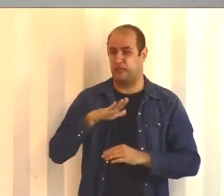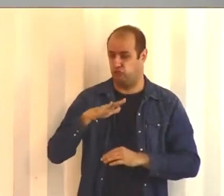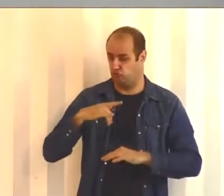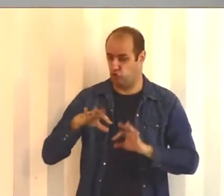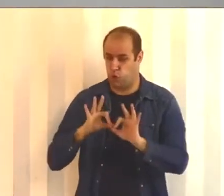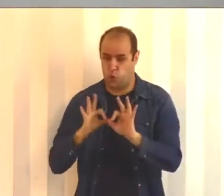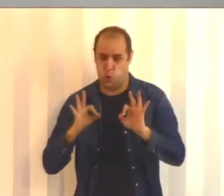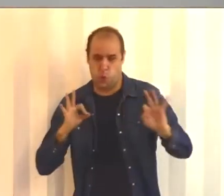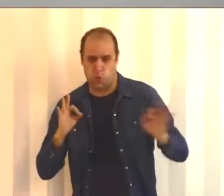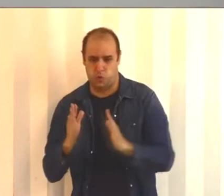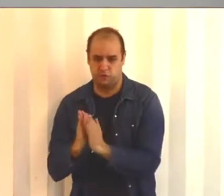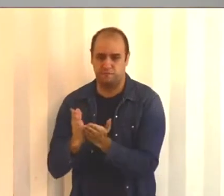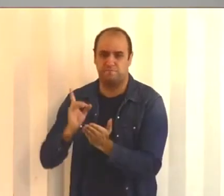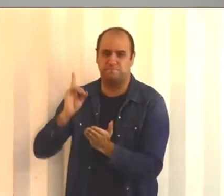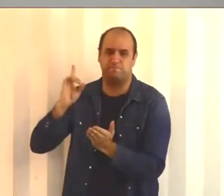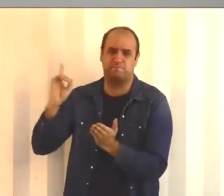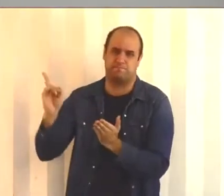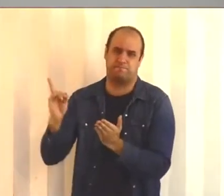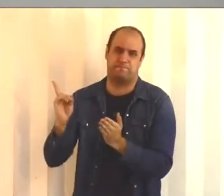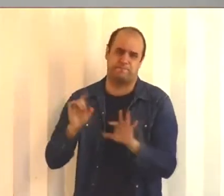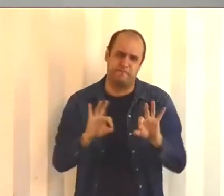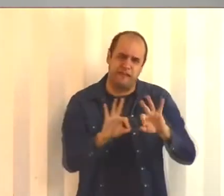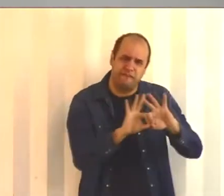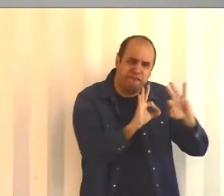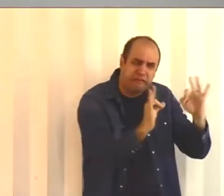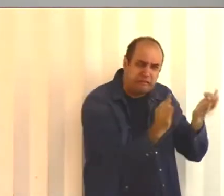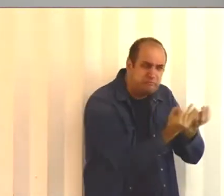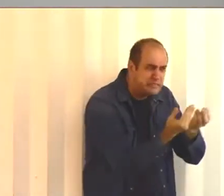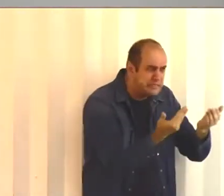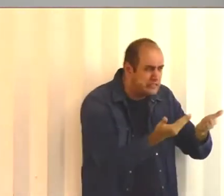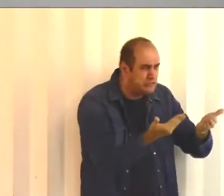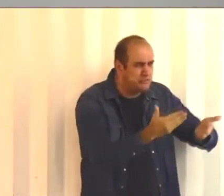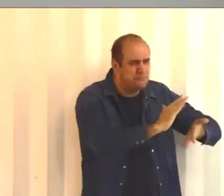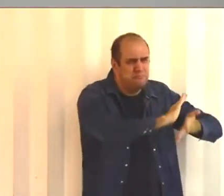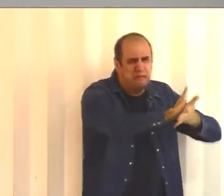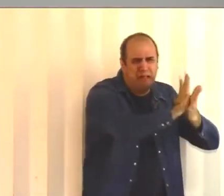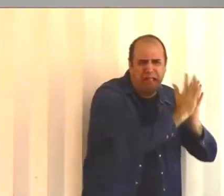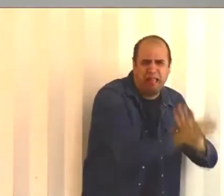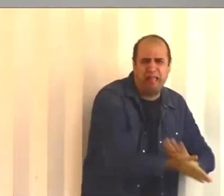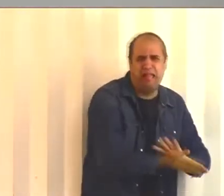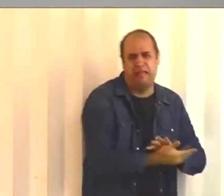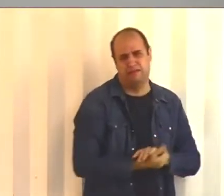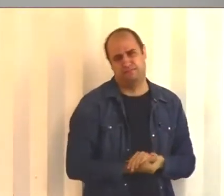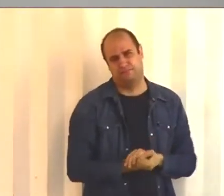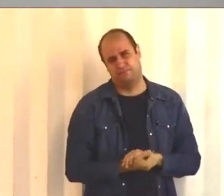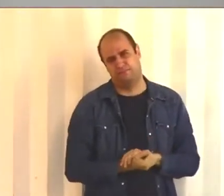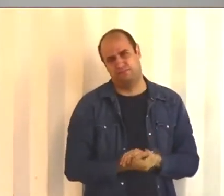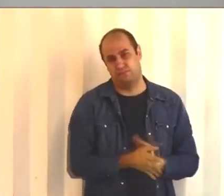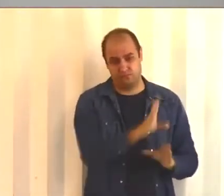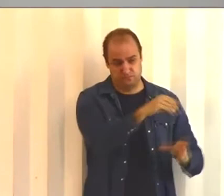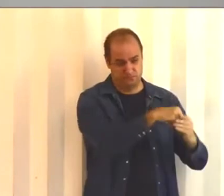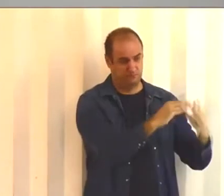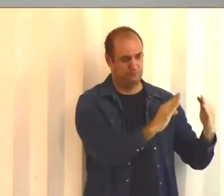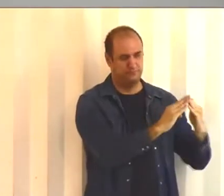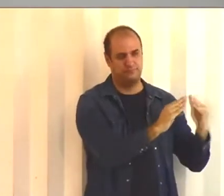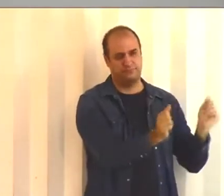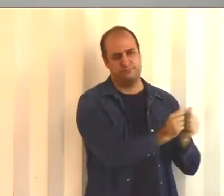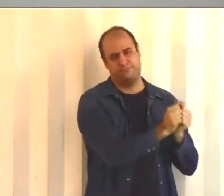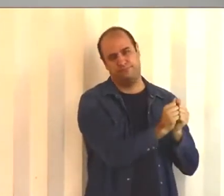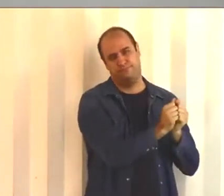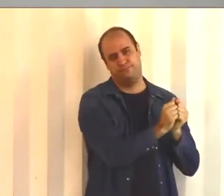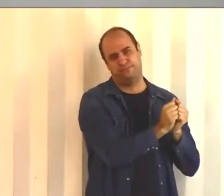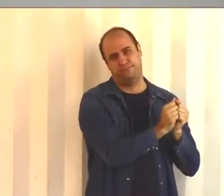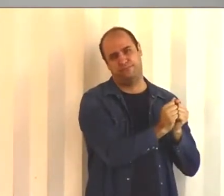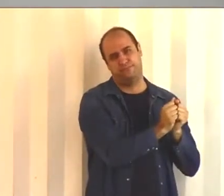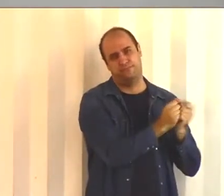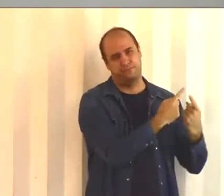princípios bíblicos, muitas famílias ocidentais estão verdadeiramente dilaceradas, ainda que estejam dentro do mesmo teto ou debaixo do